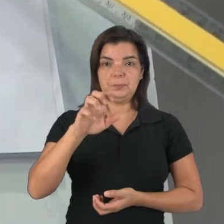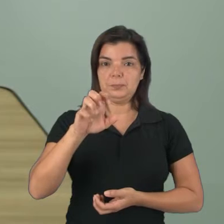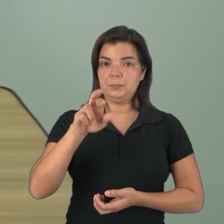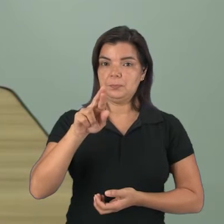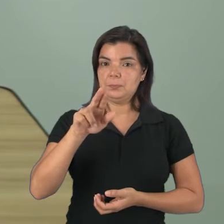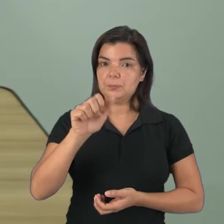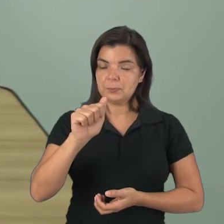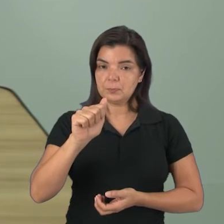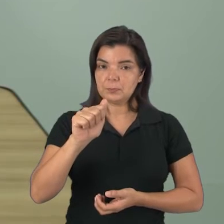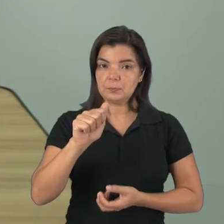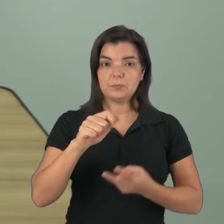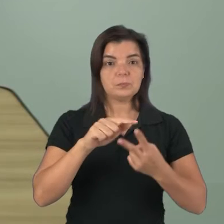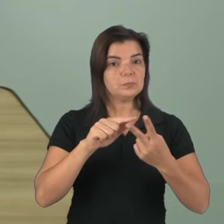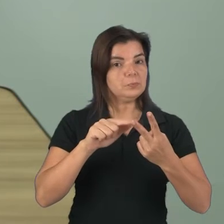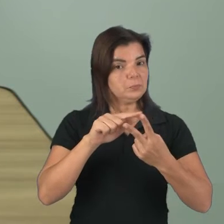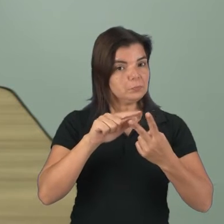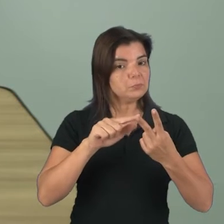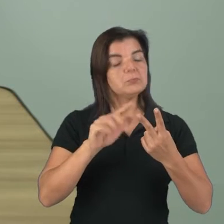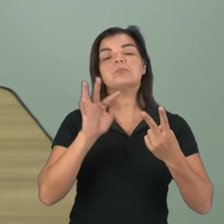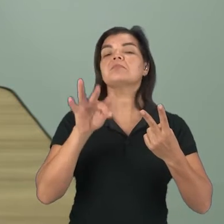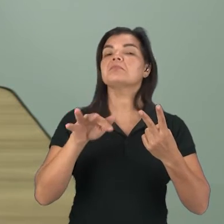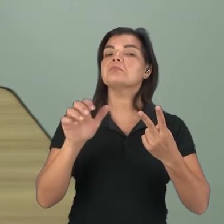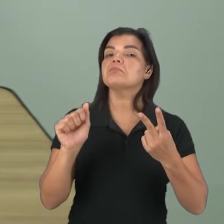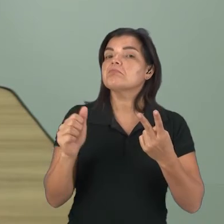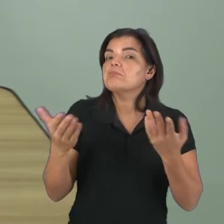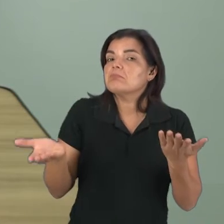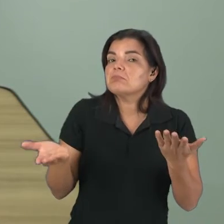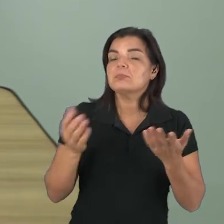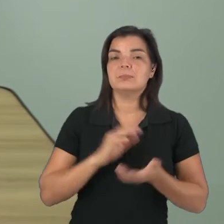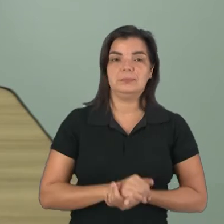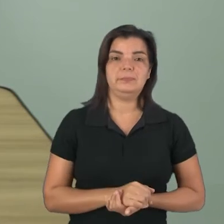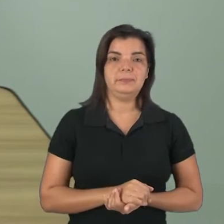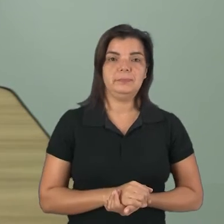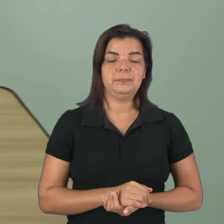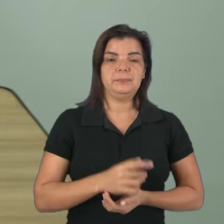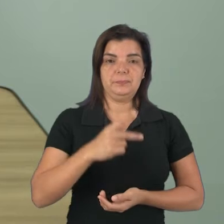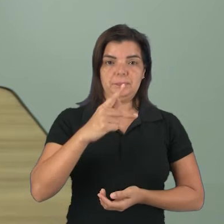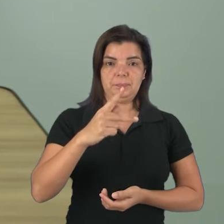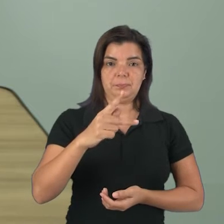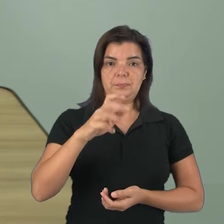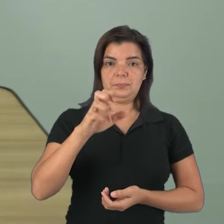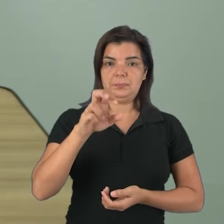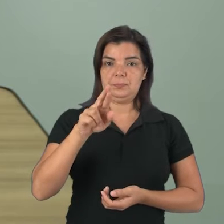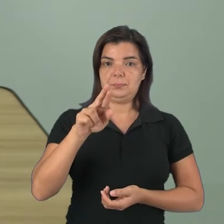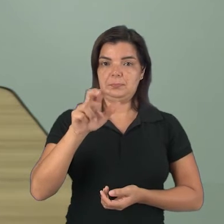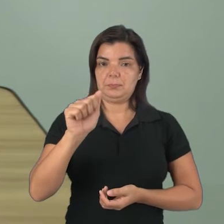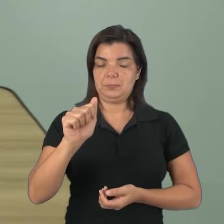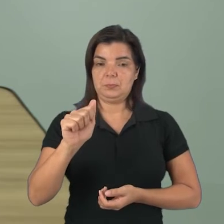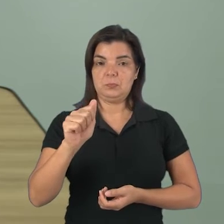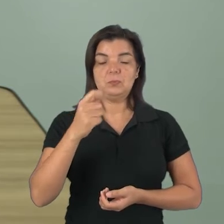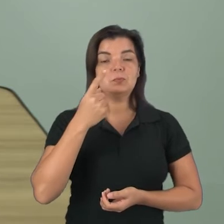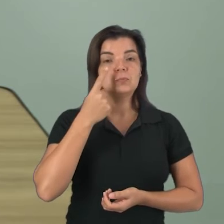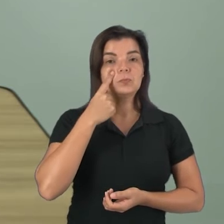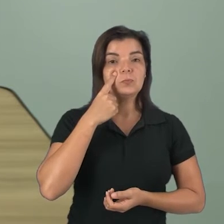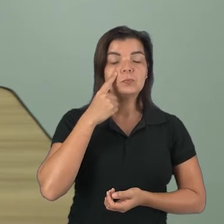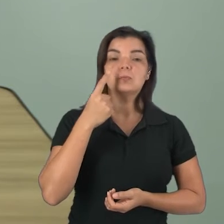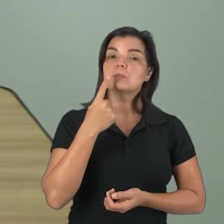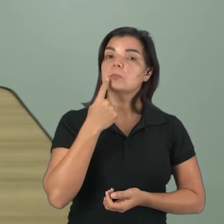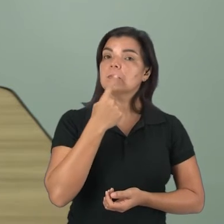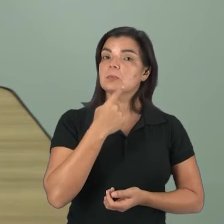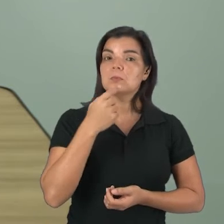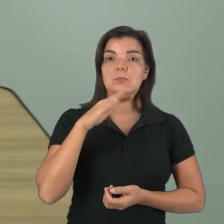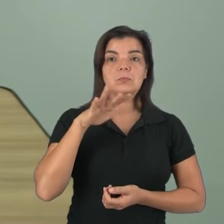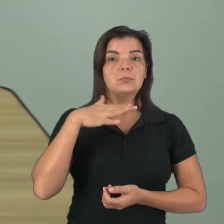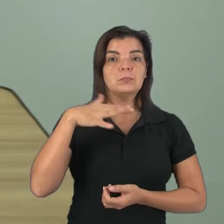tem duas que termina com a e agora P Olha a minha língua